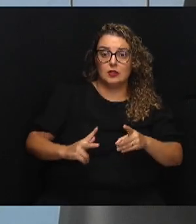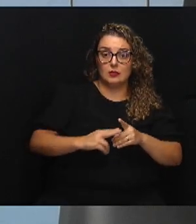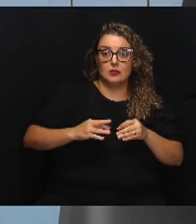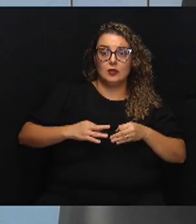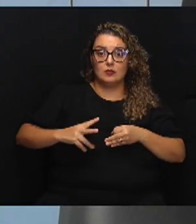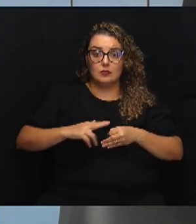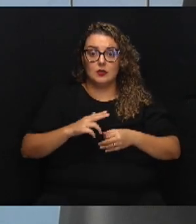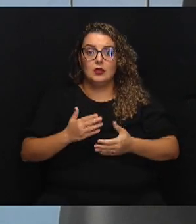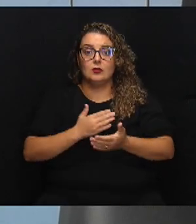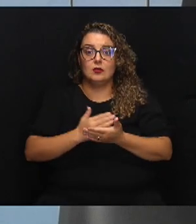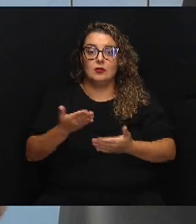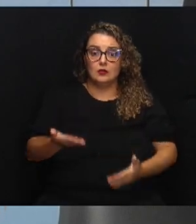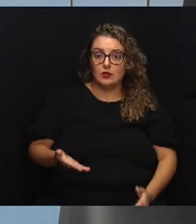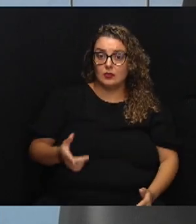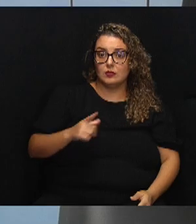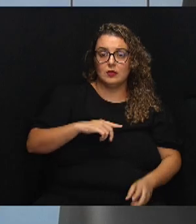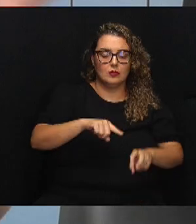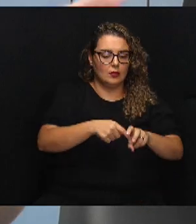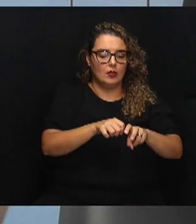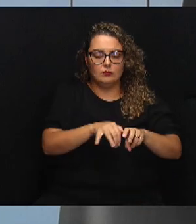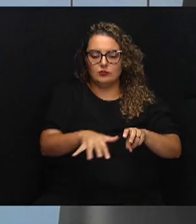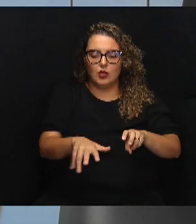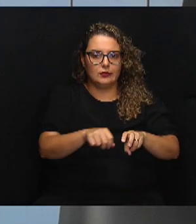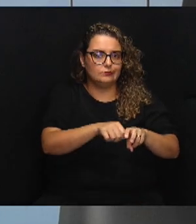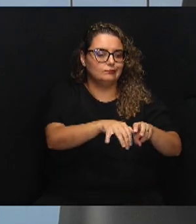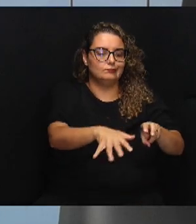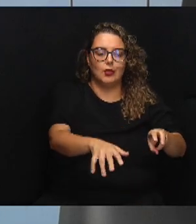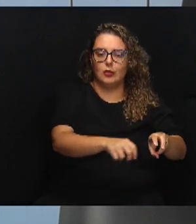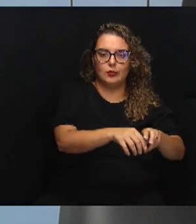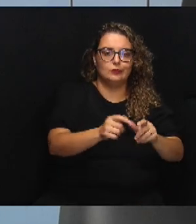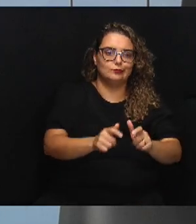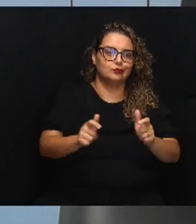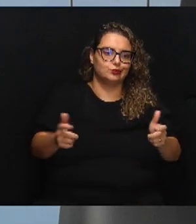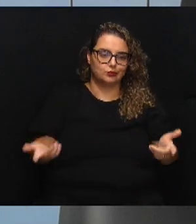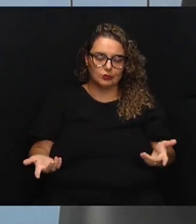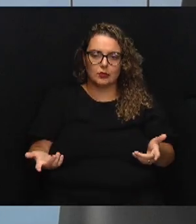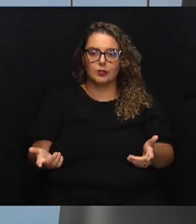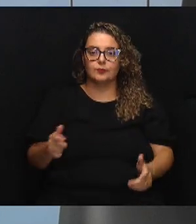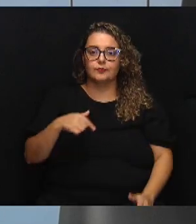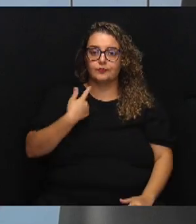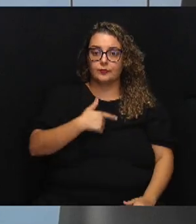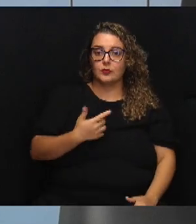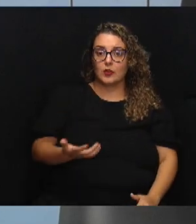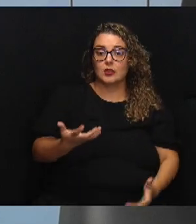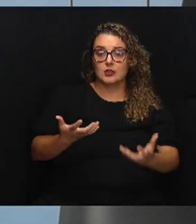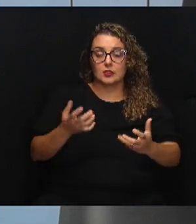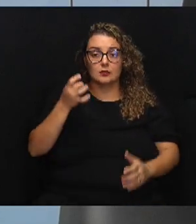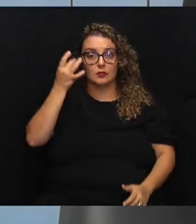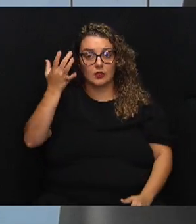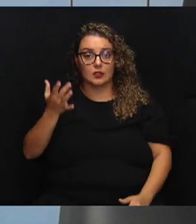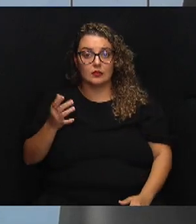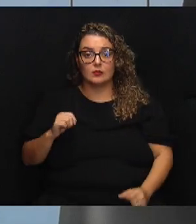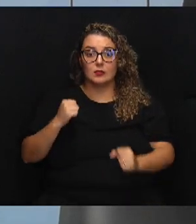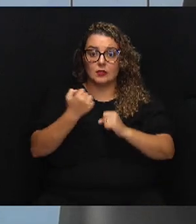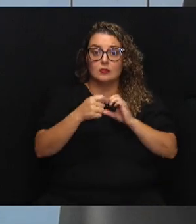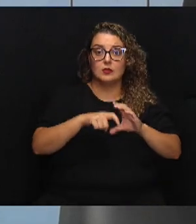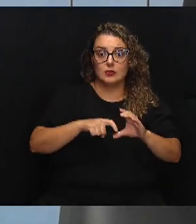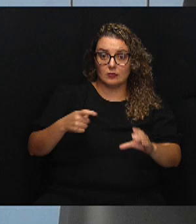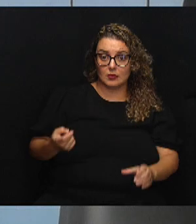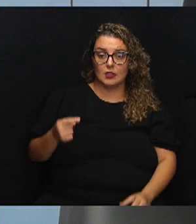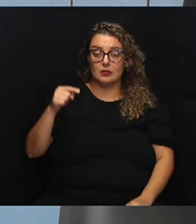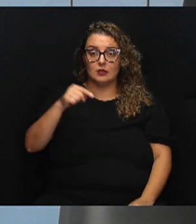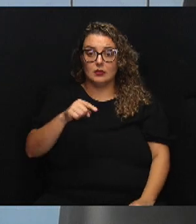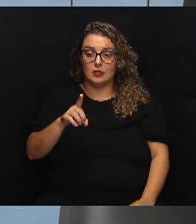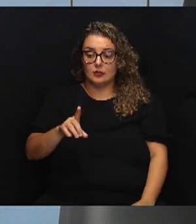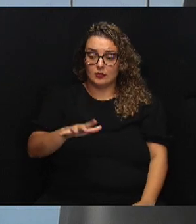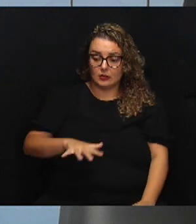começar lá a ter outros filhotes e aquilo cresce muito, né? Então, a gente quer dar uma facilidade para as protetoras, né? Que lá no